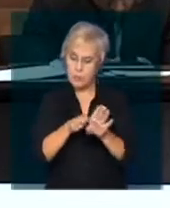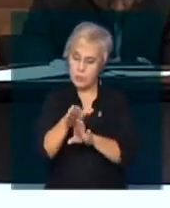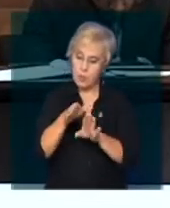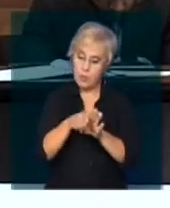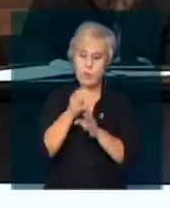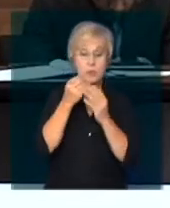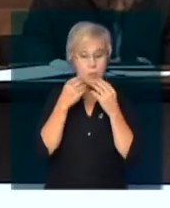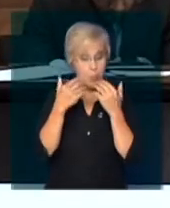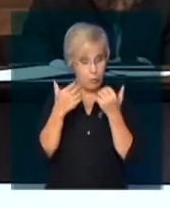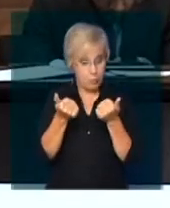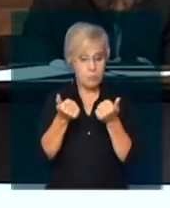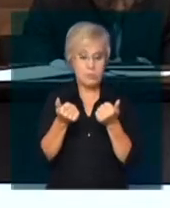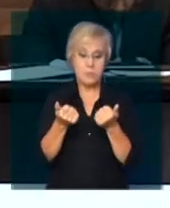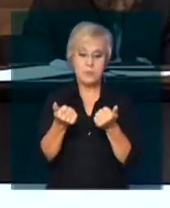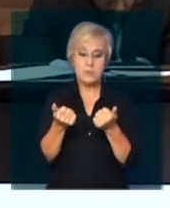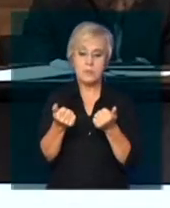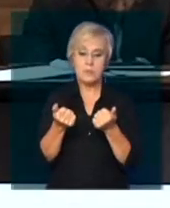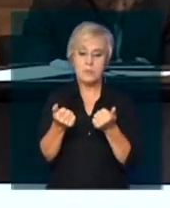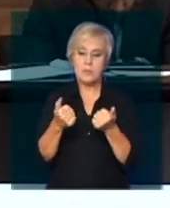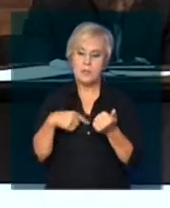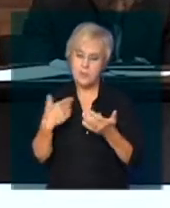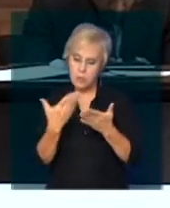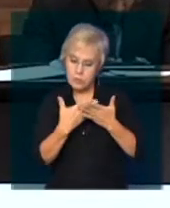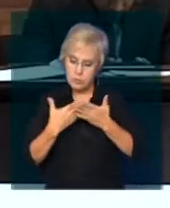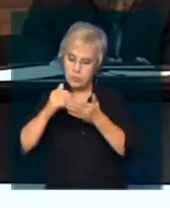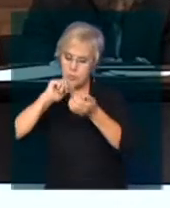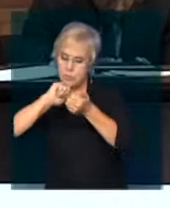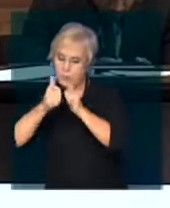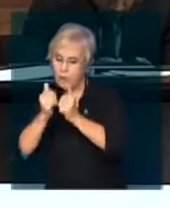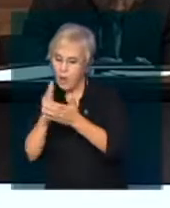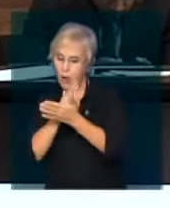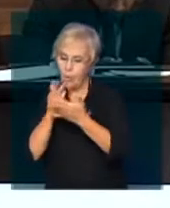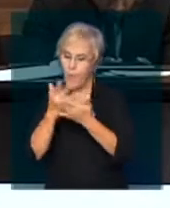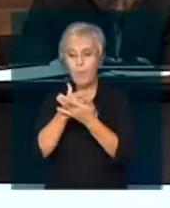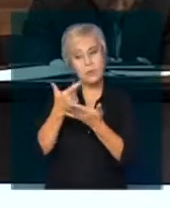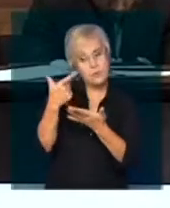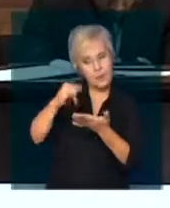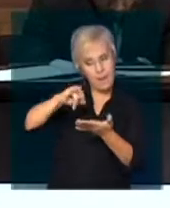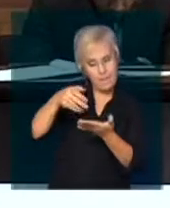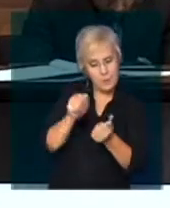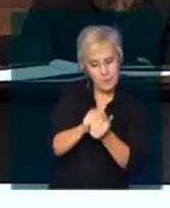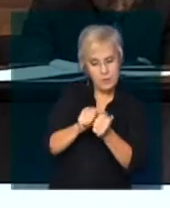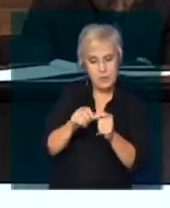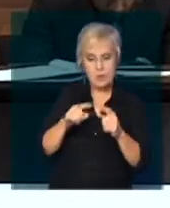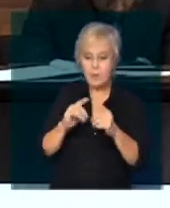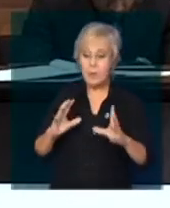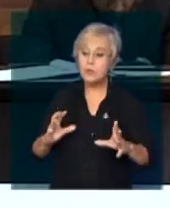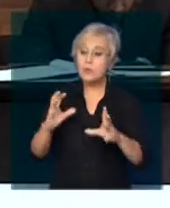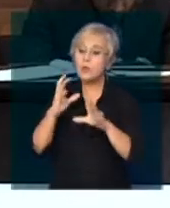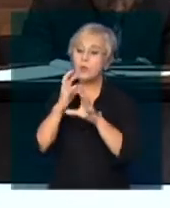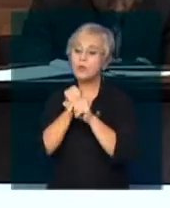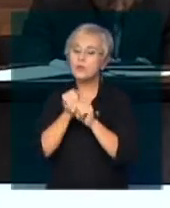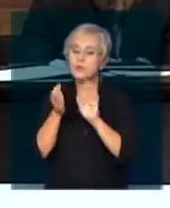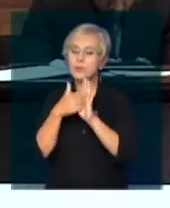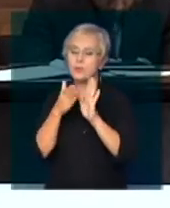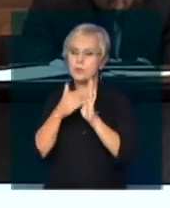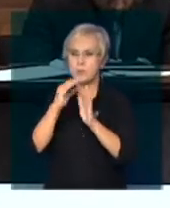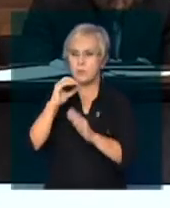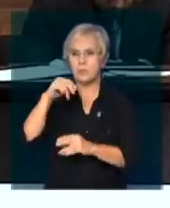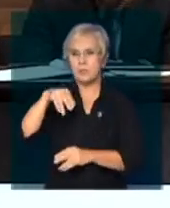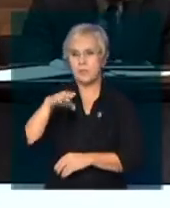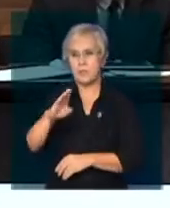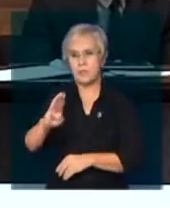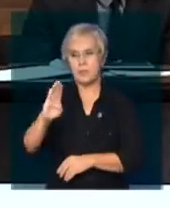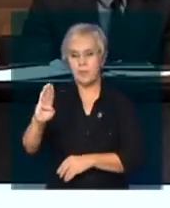muito positiva a sugestão. Certamente algo pode ser aproveitado, mas o conjunto das propostas da CNBB, eu acho que é